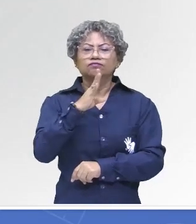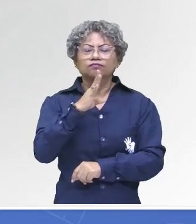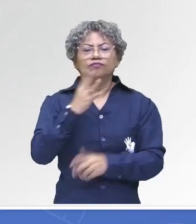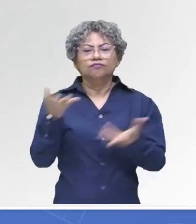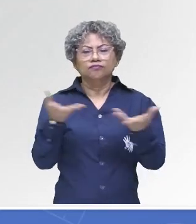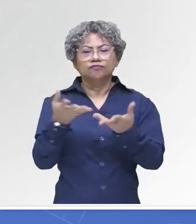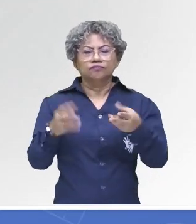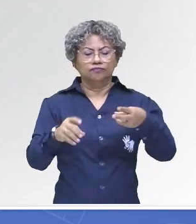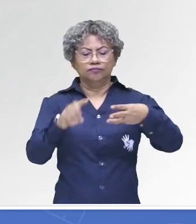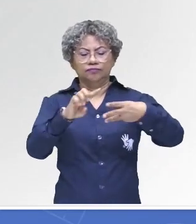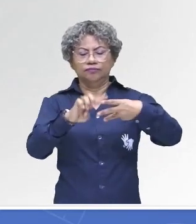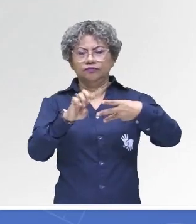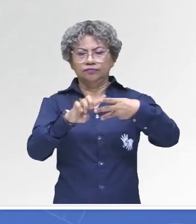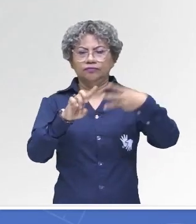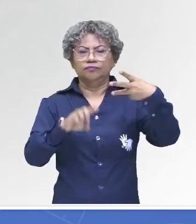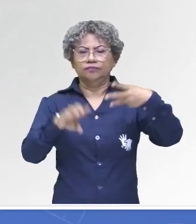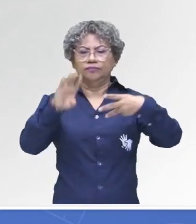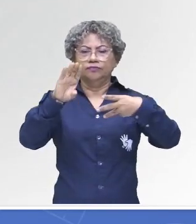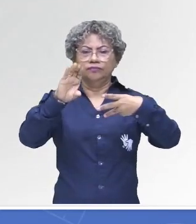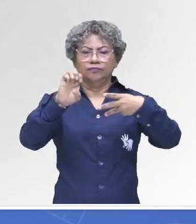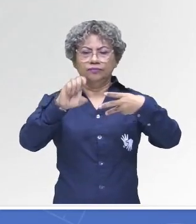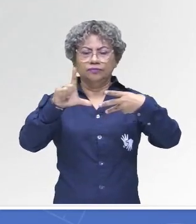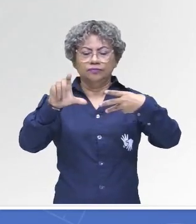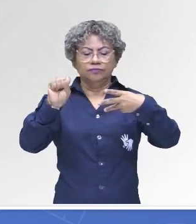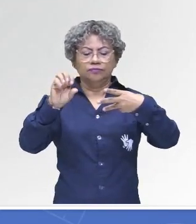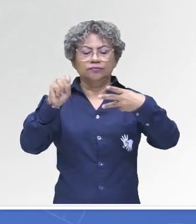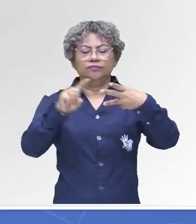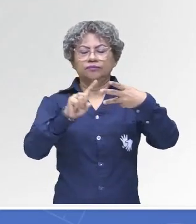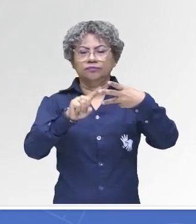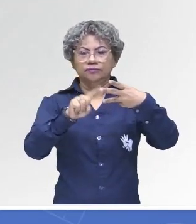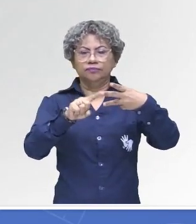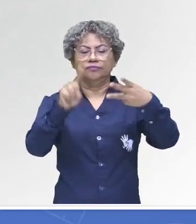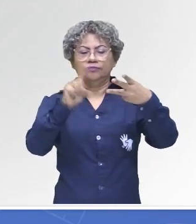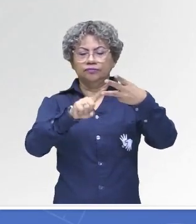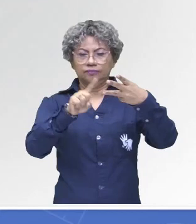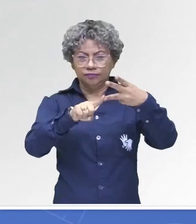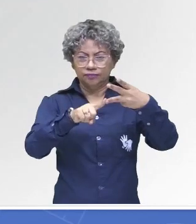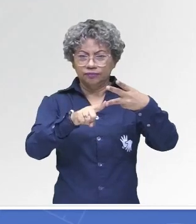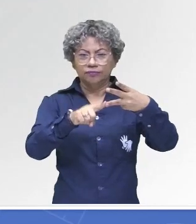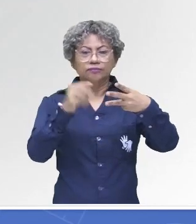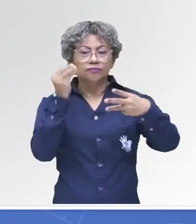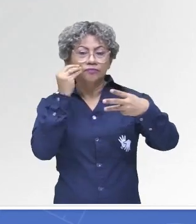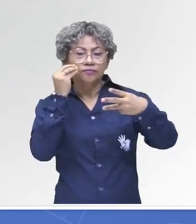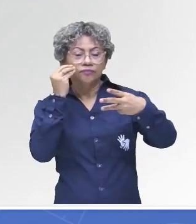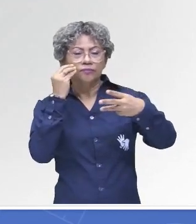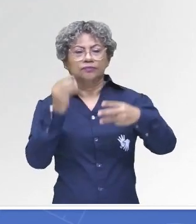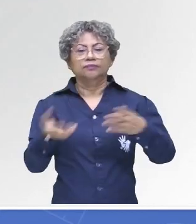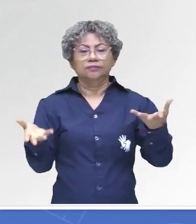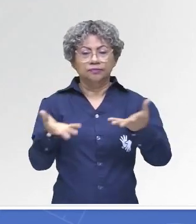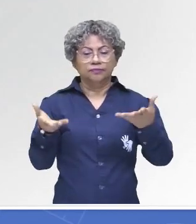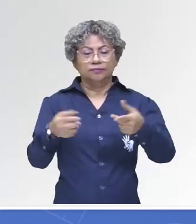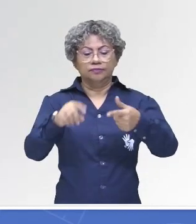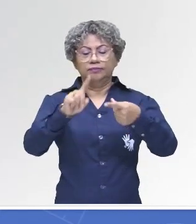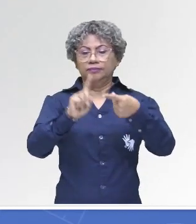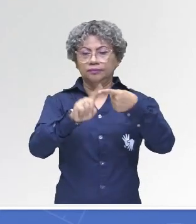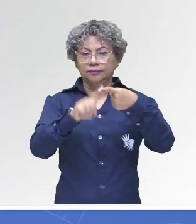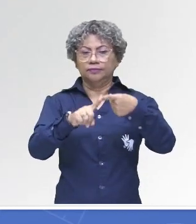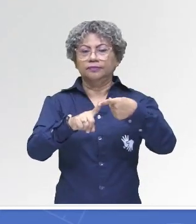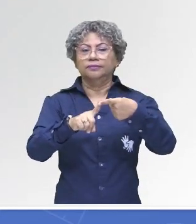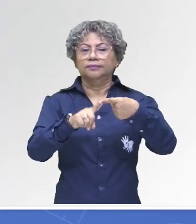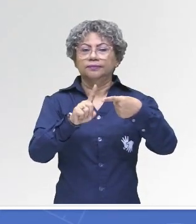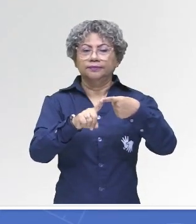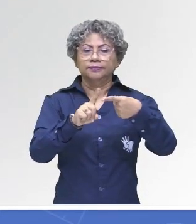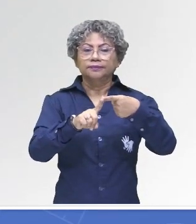escalas termométricas. Escala Celsius, escala Fahrenheit e a escala Kelvin, beleza? Vamos começar pela escala Celsius, veja